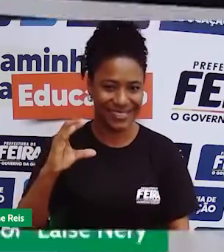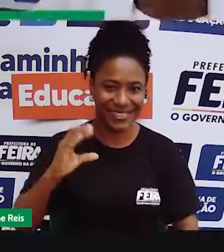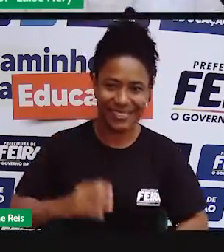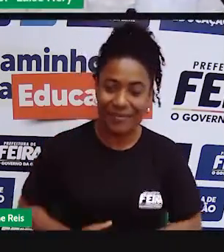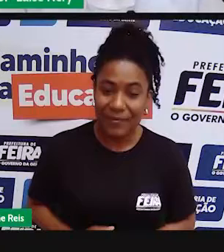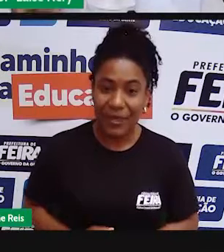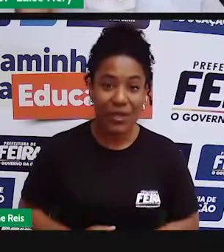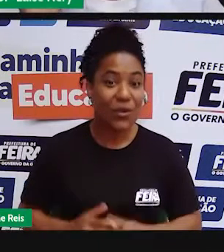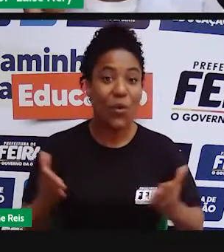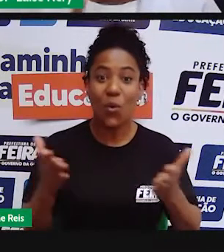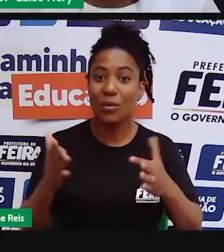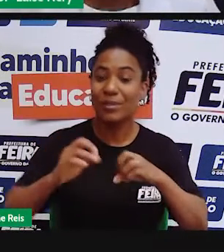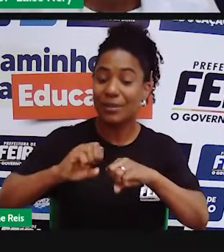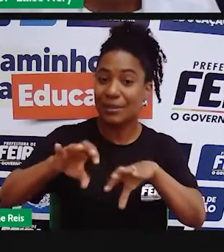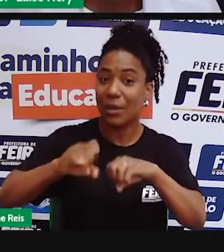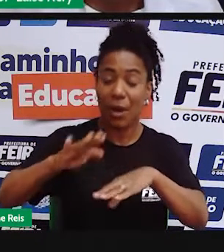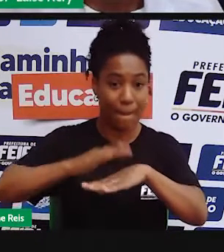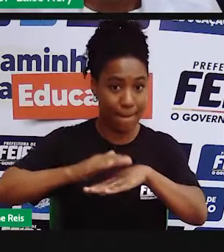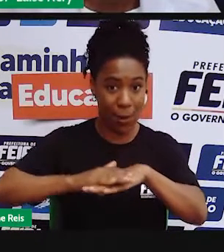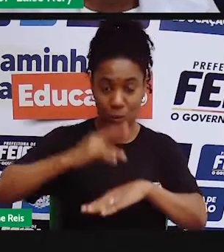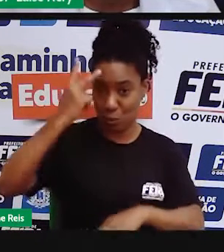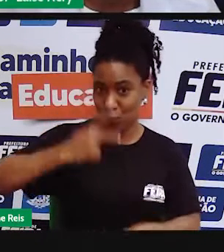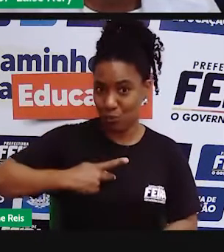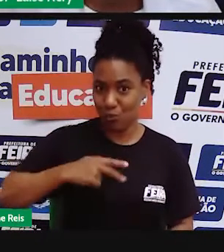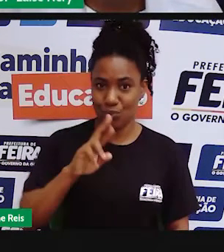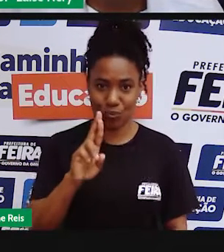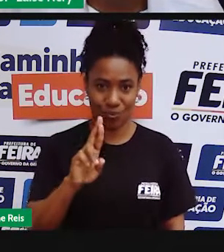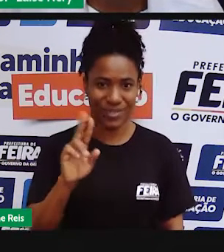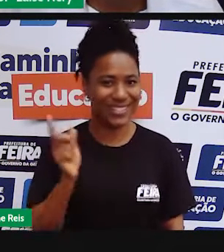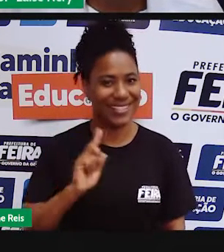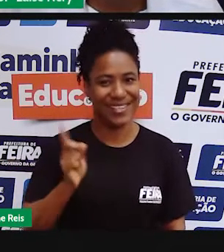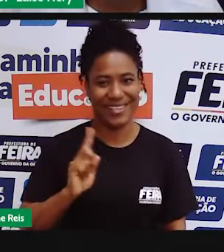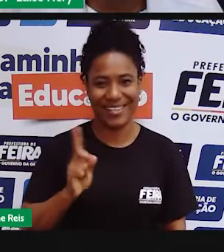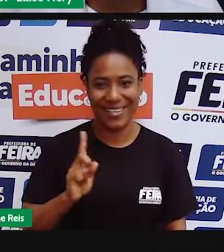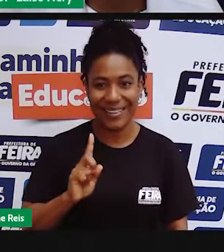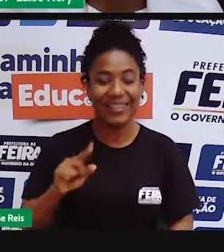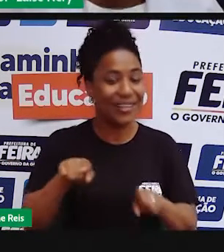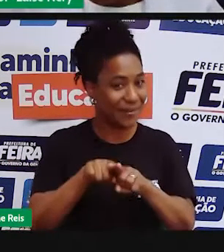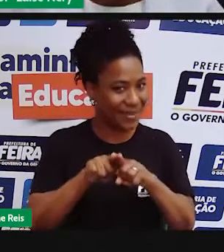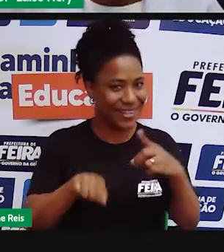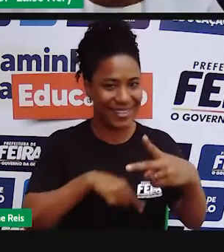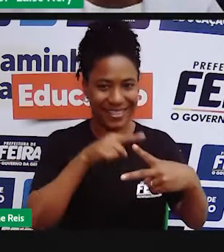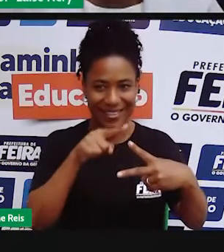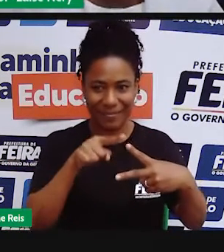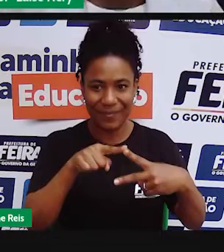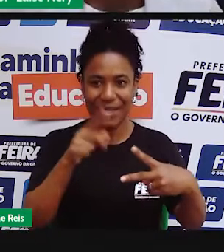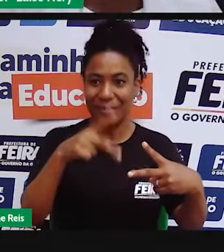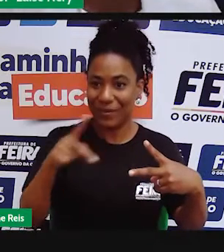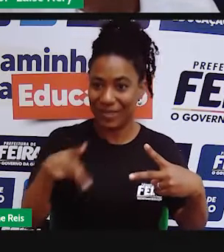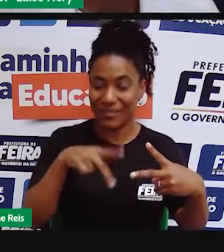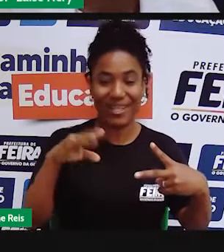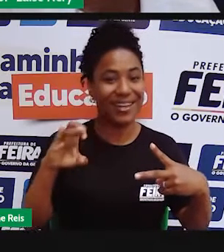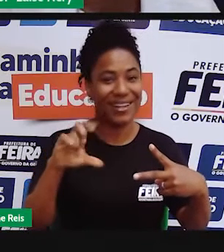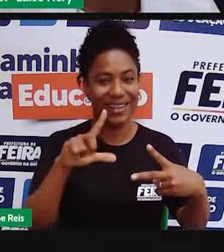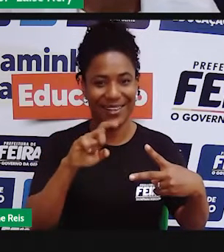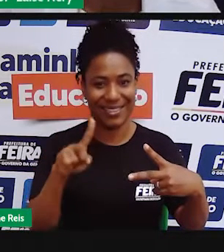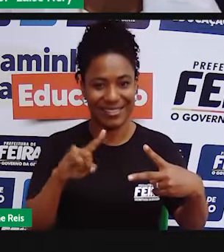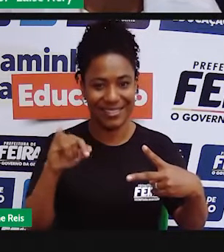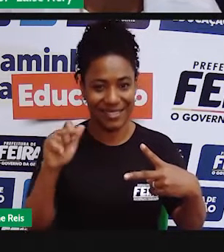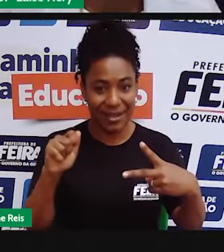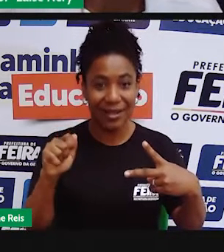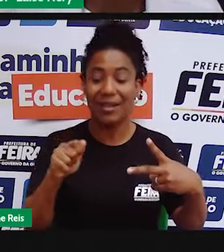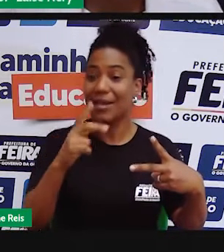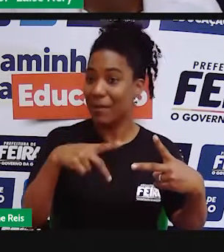lá? A nossa aula de hoje foi feita não só por mim, mas também pela professora